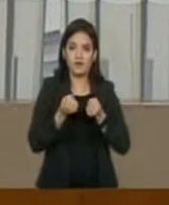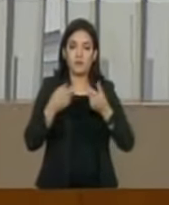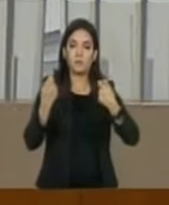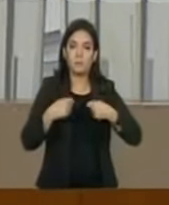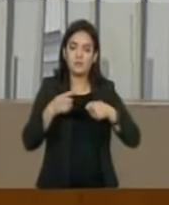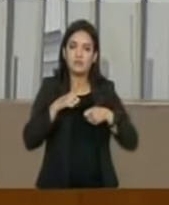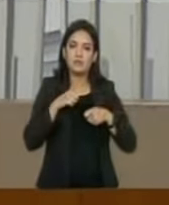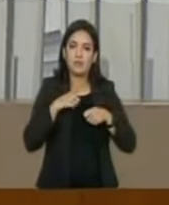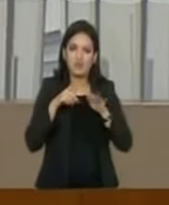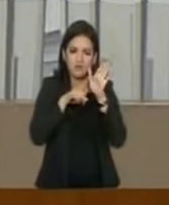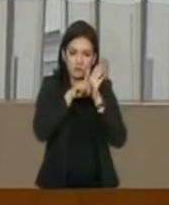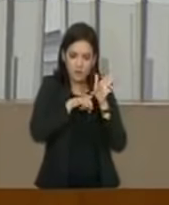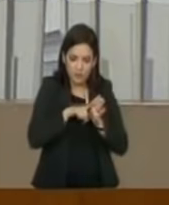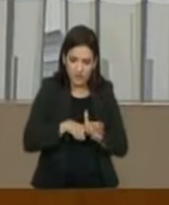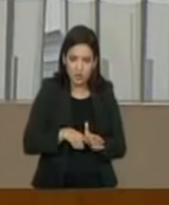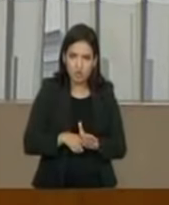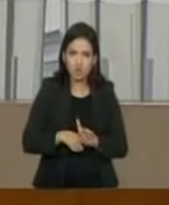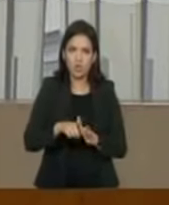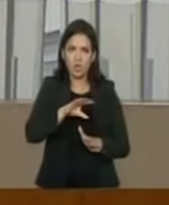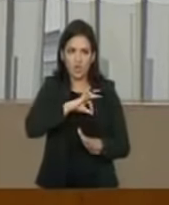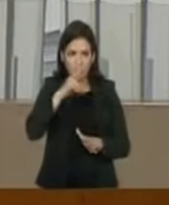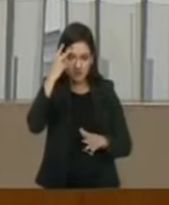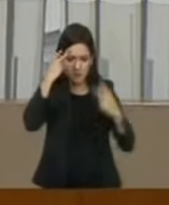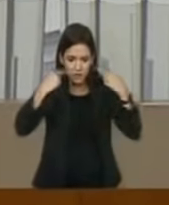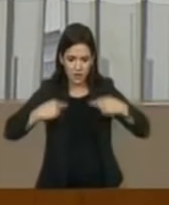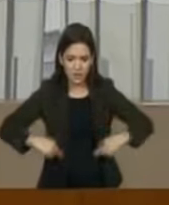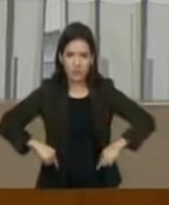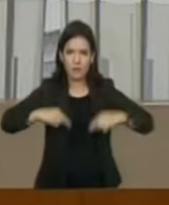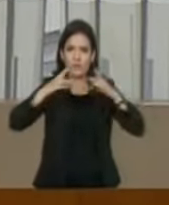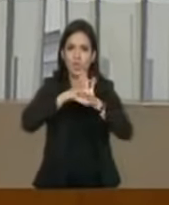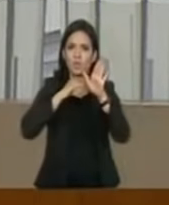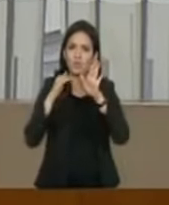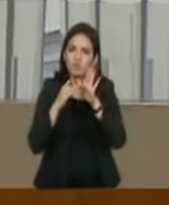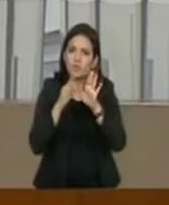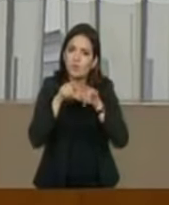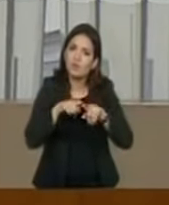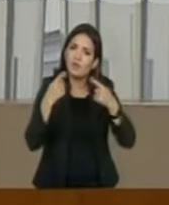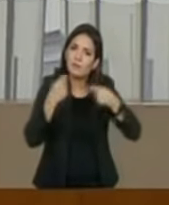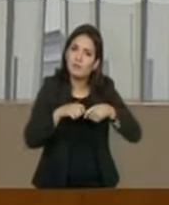vistoria e outros procedimentos de segurança